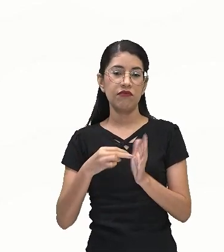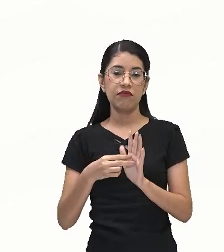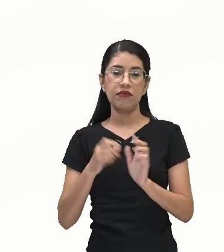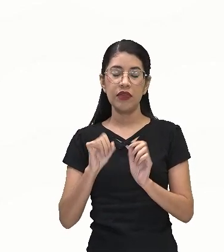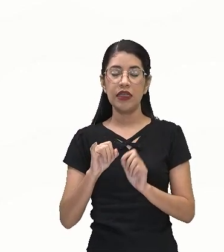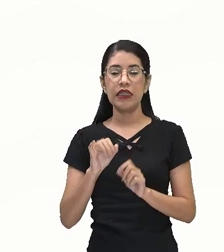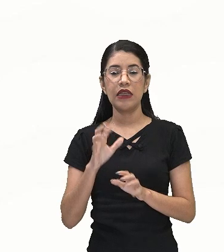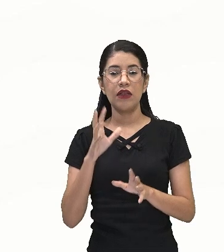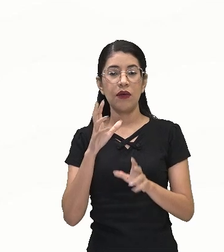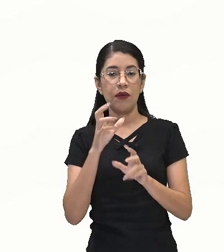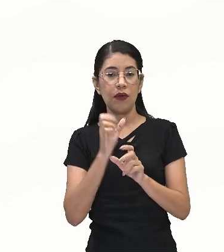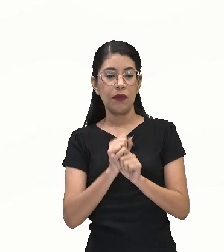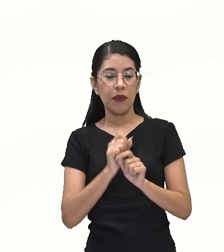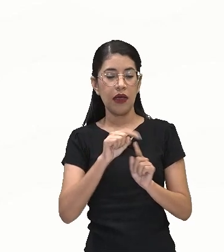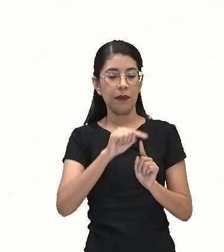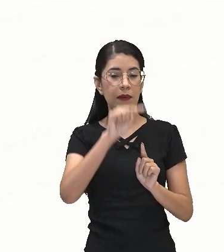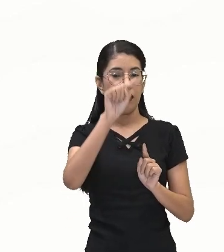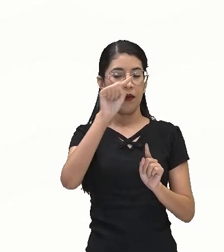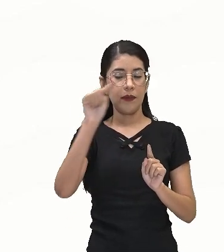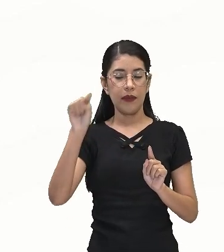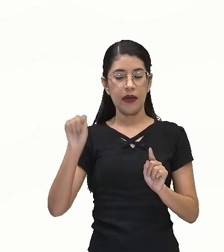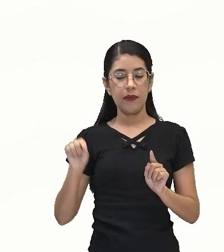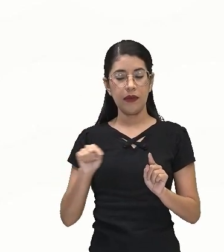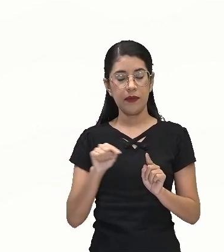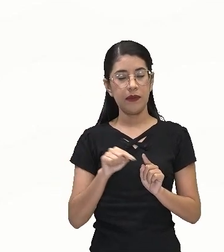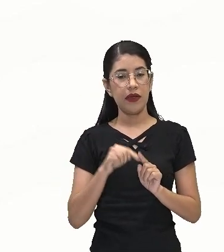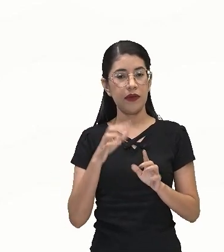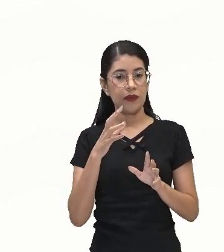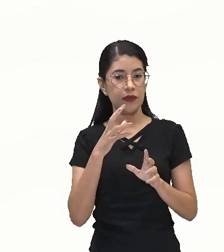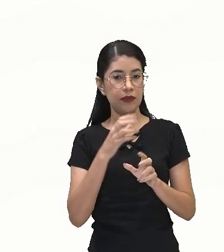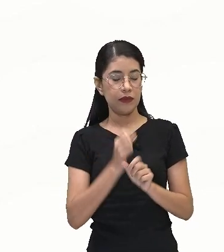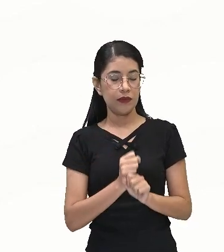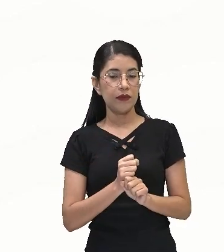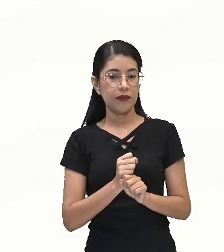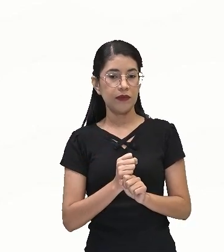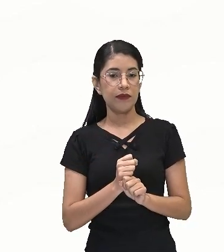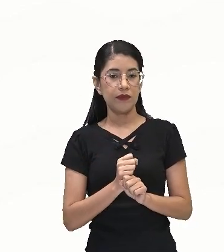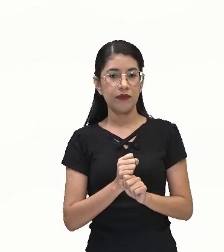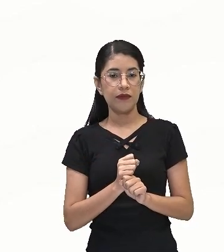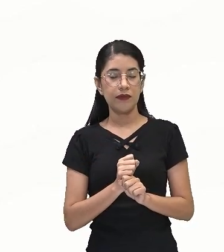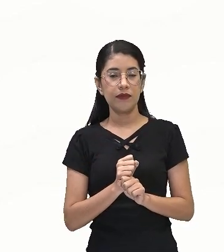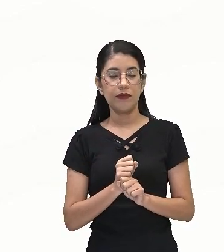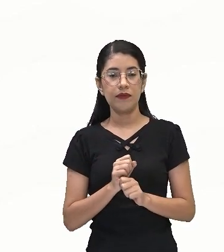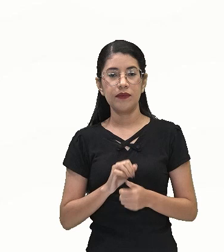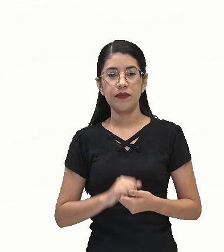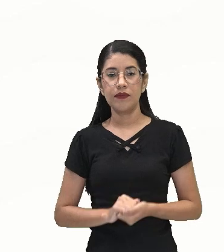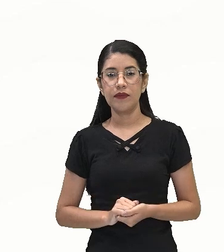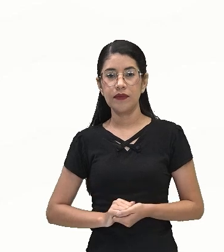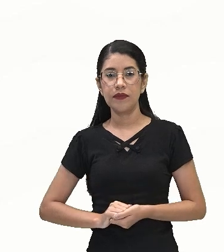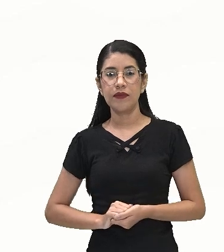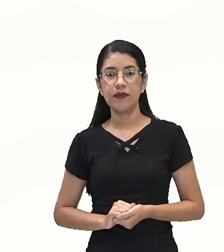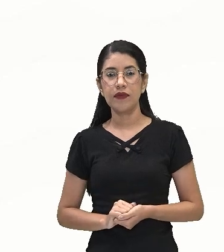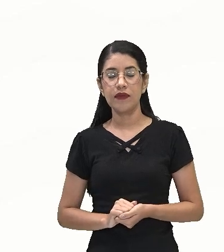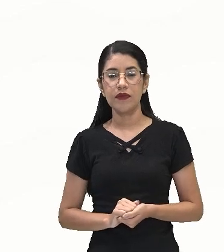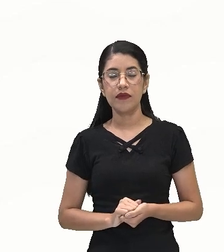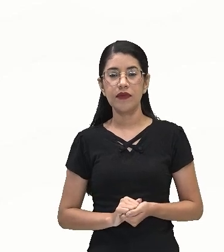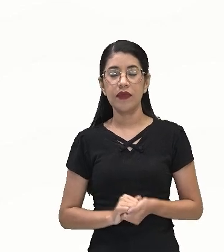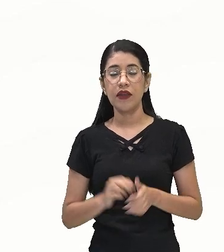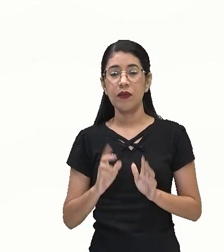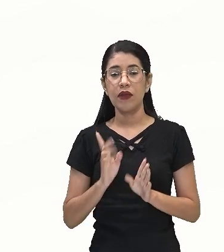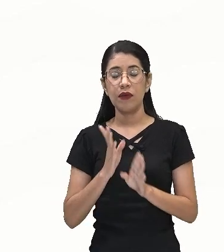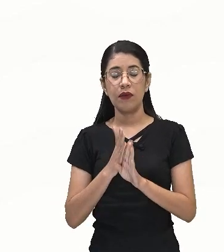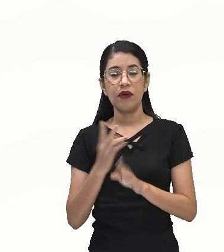ali toda a borda da minha figura, tá? Então, se eu somar ali todos os ladozinhos do meu polígono, ele vai me dar